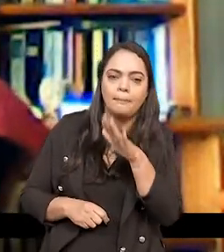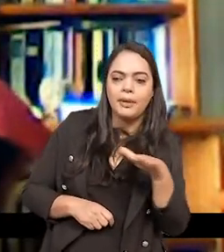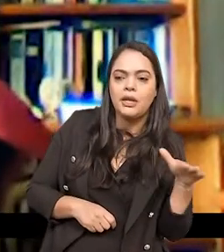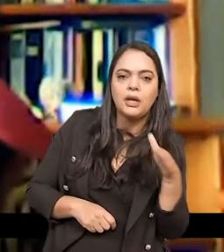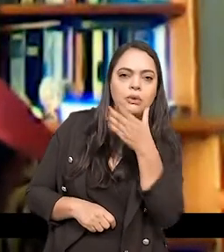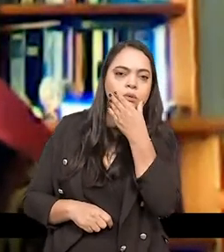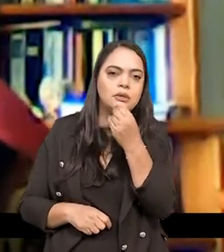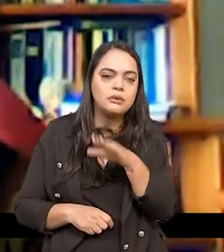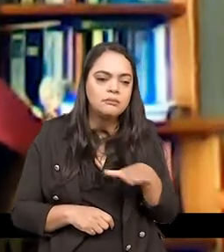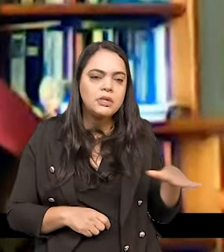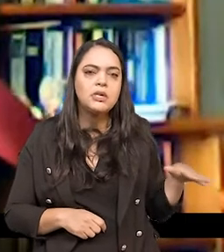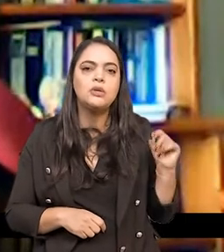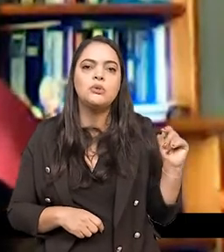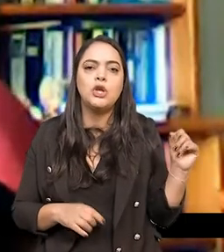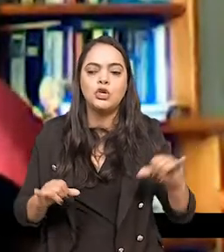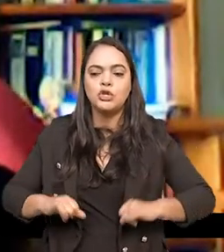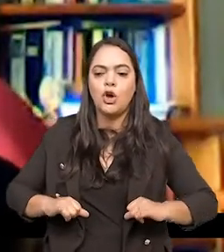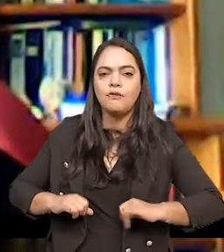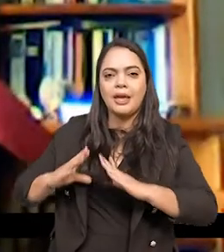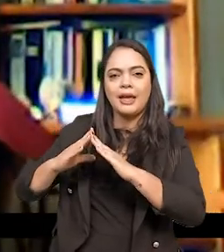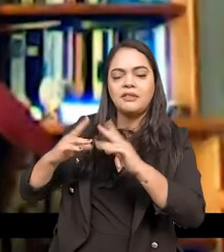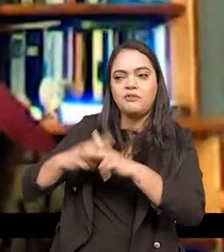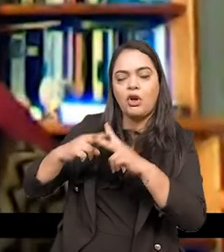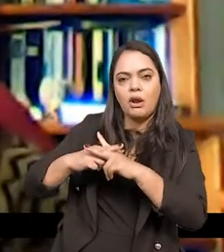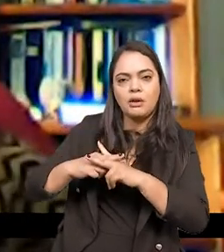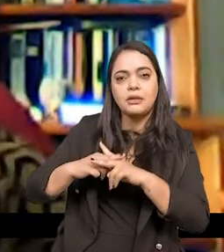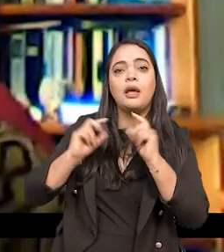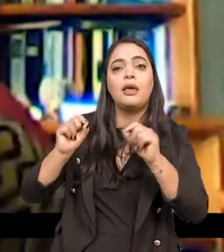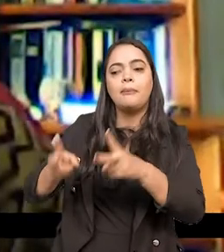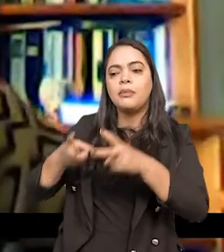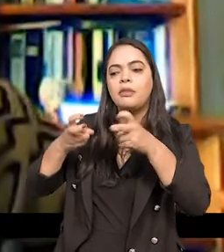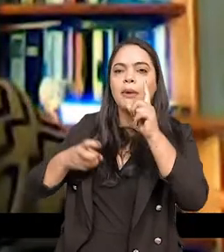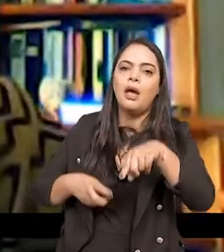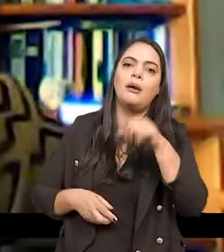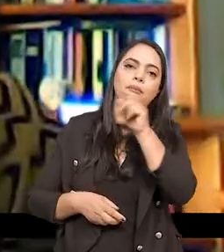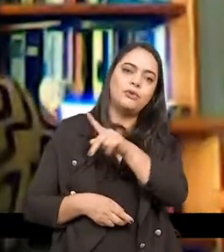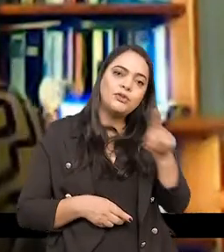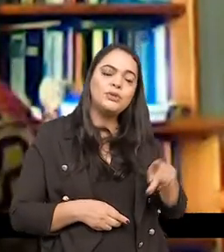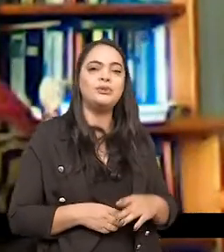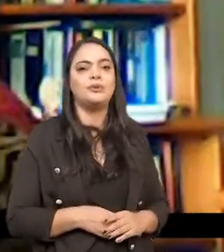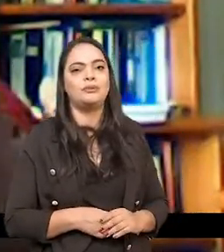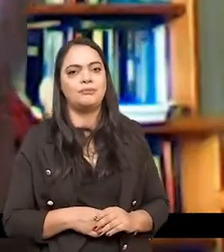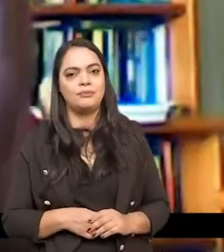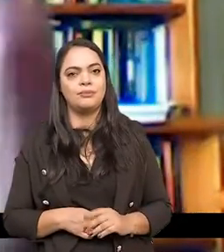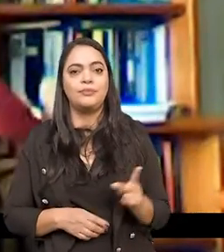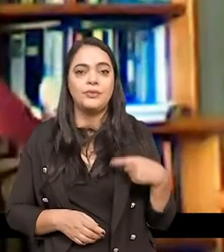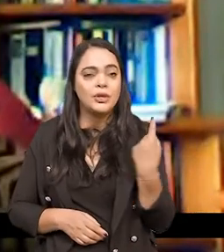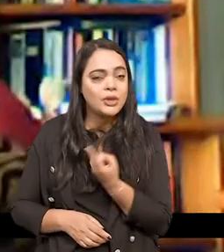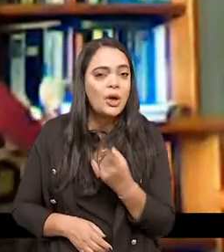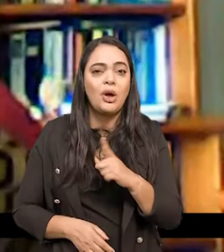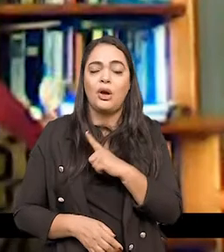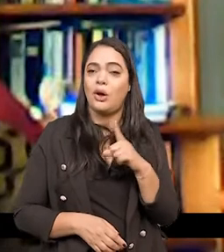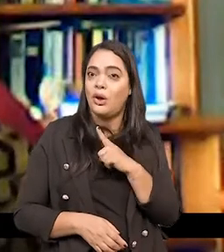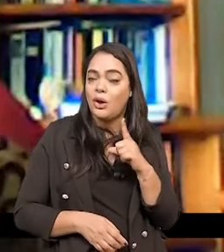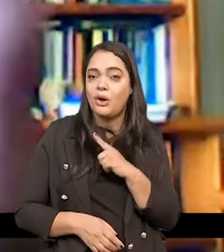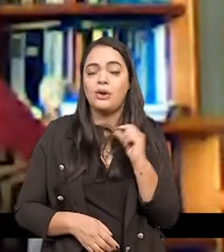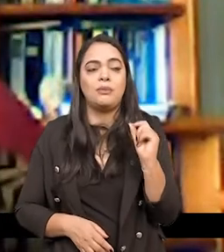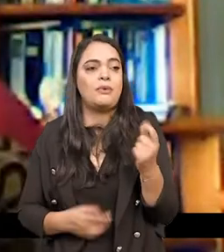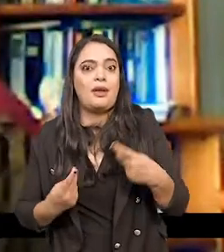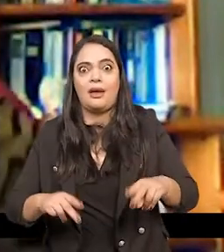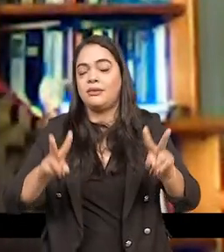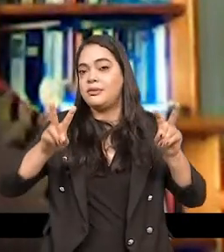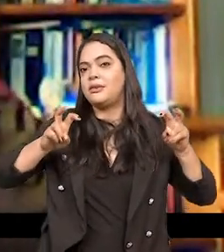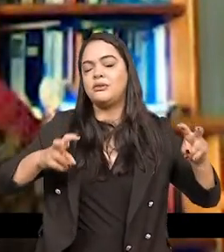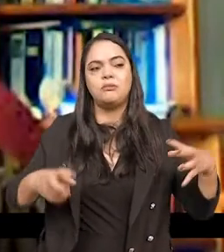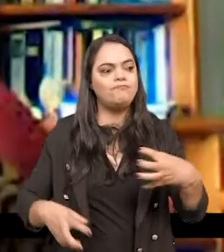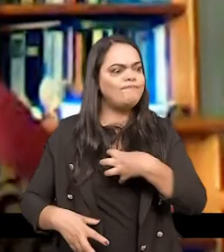a violência em casa? A professora. Então, essa seria a alternativa que nós tínhamos para trabalhar essas questões, que para mim são as questões que